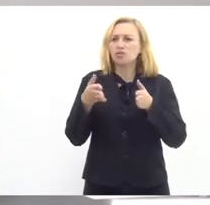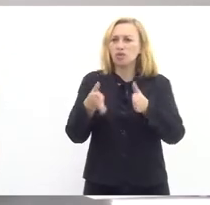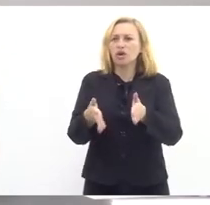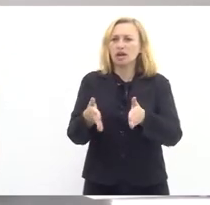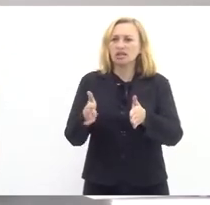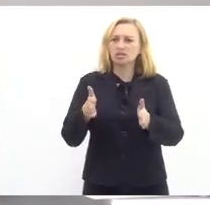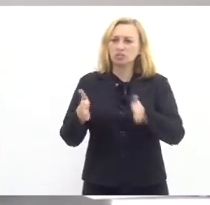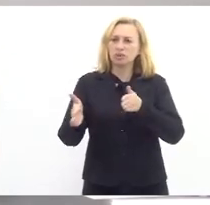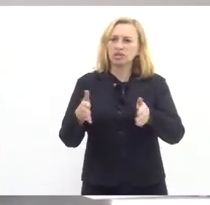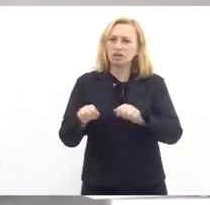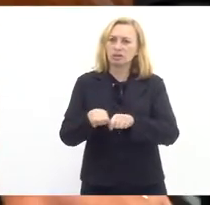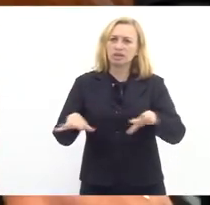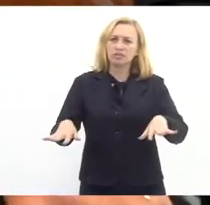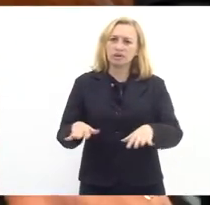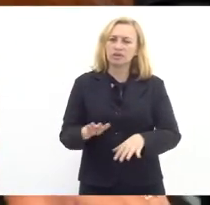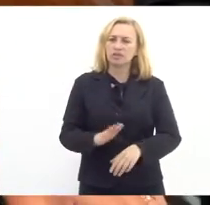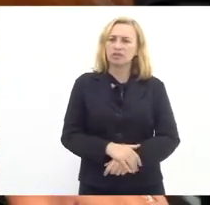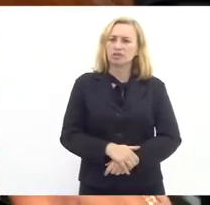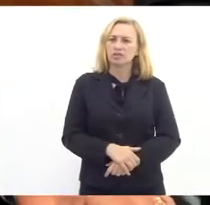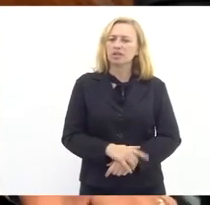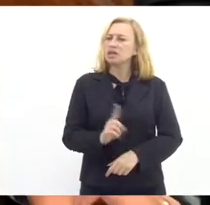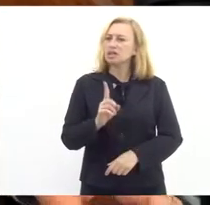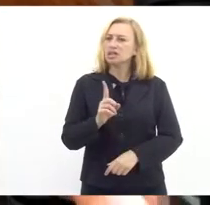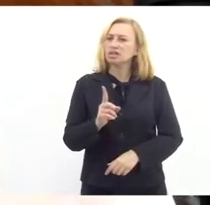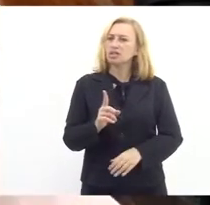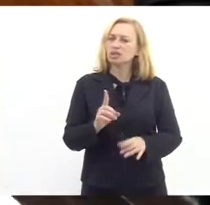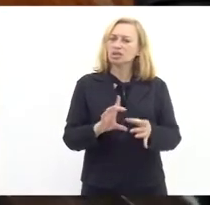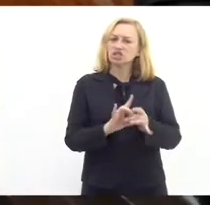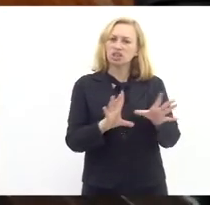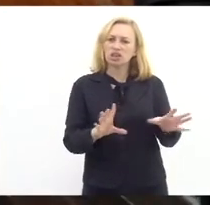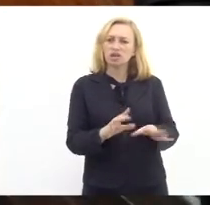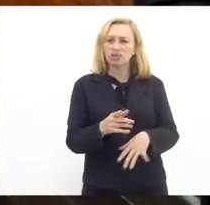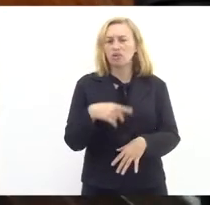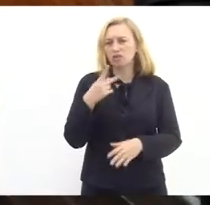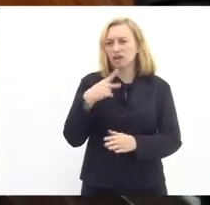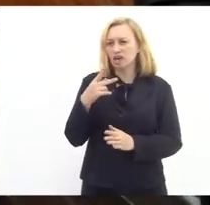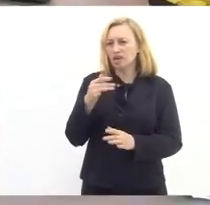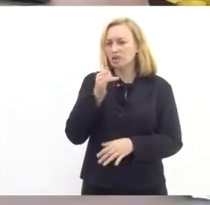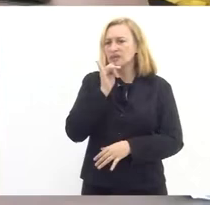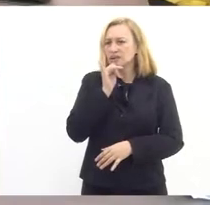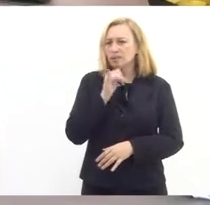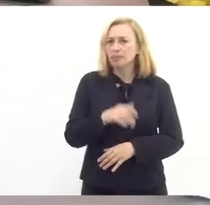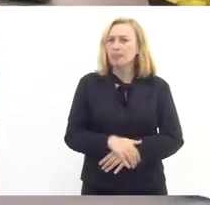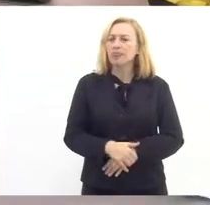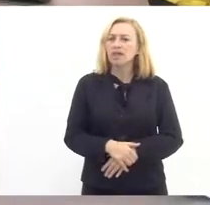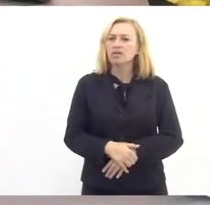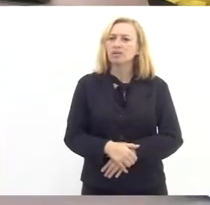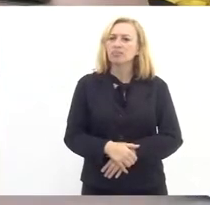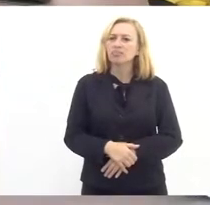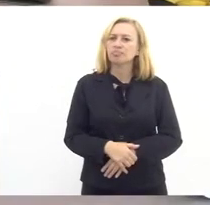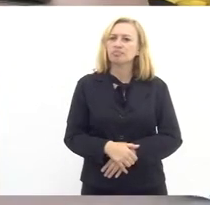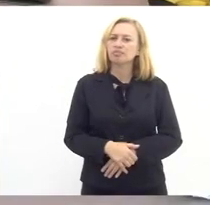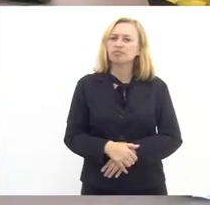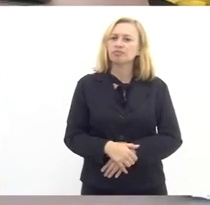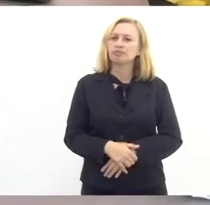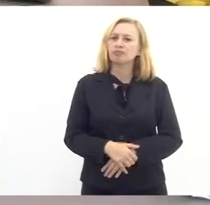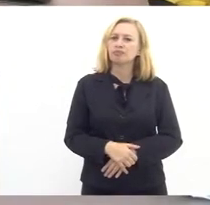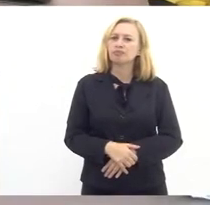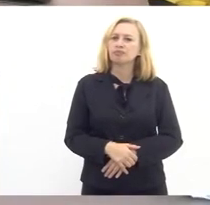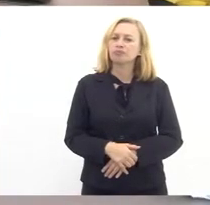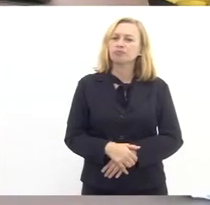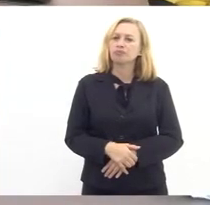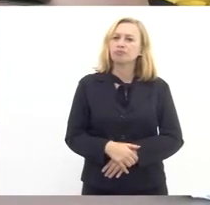da pandemia. E não deixar em aberto, porque tem aqui, vou citar aqui o exemplo, um processo que é